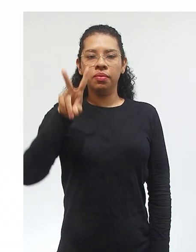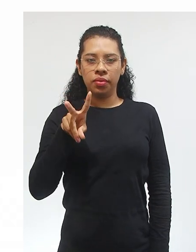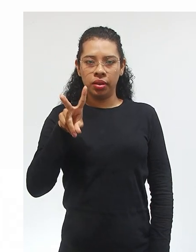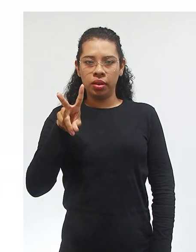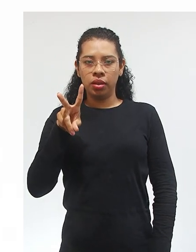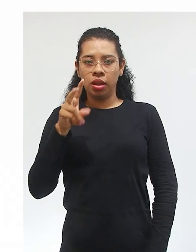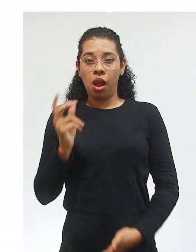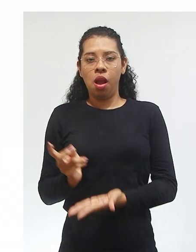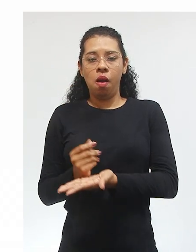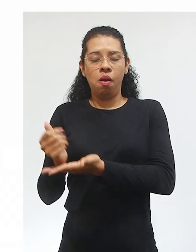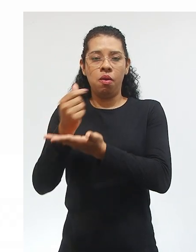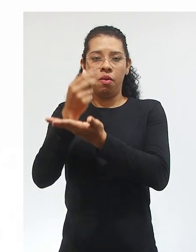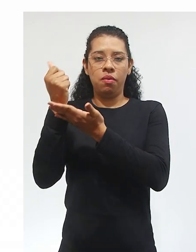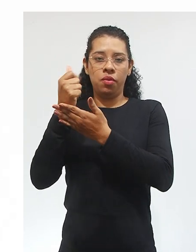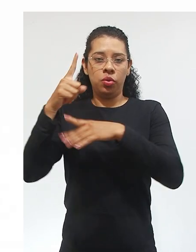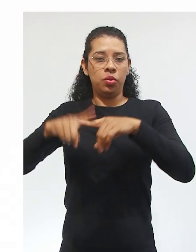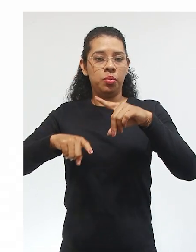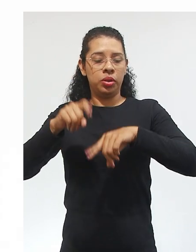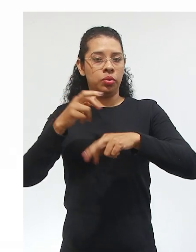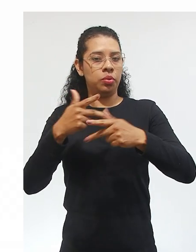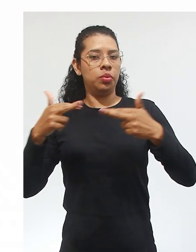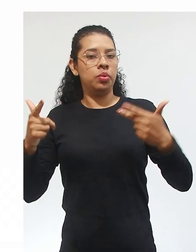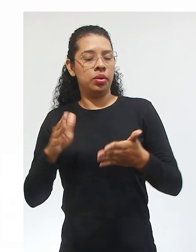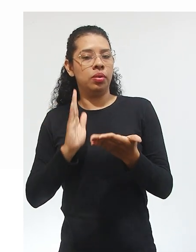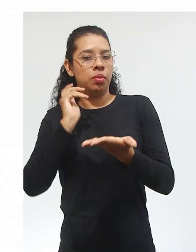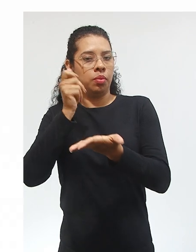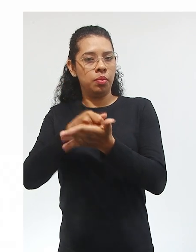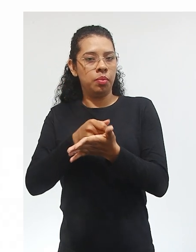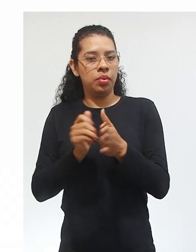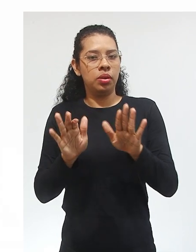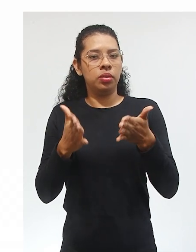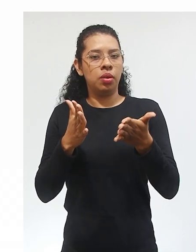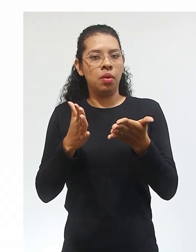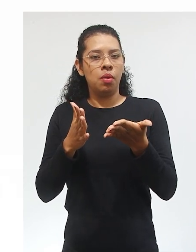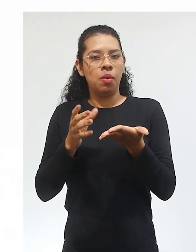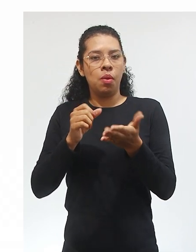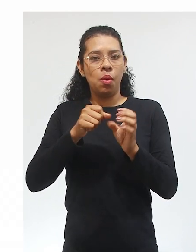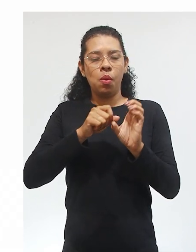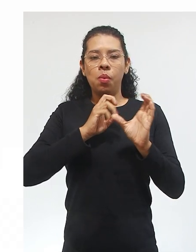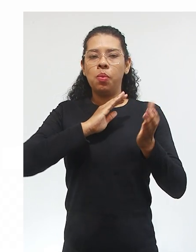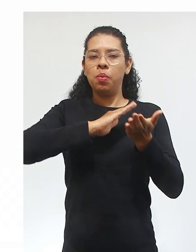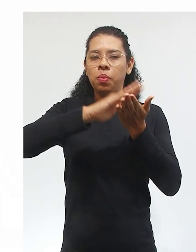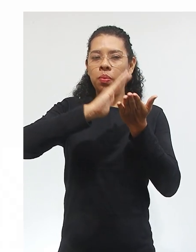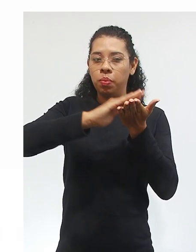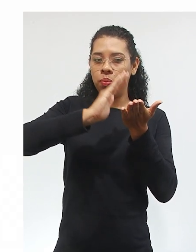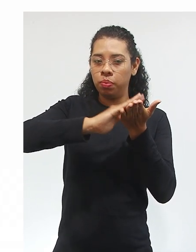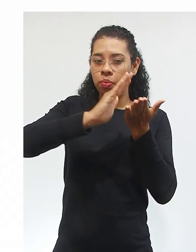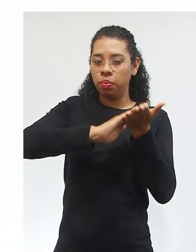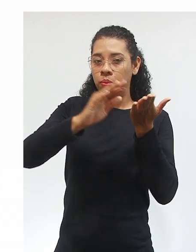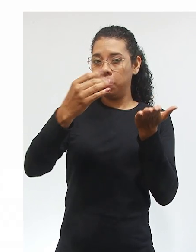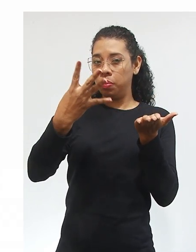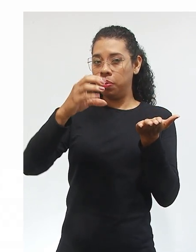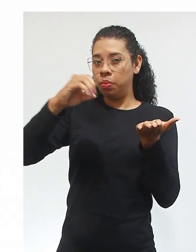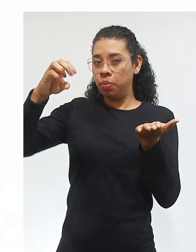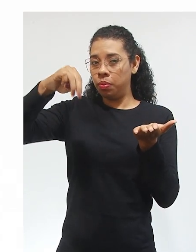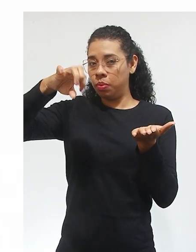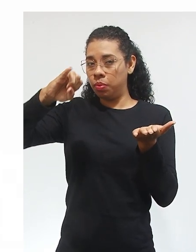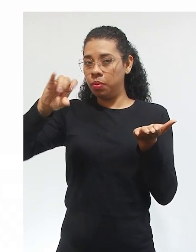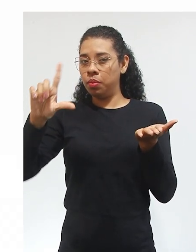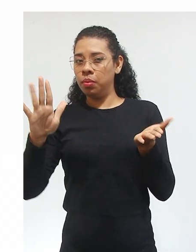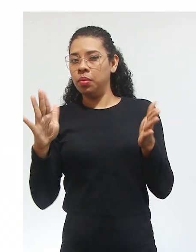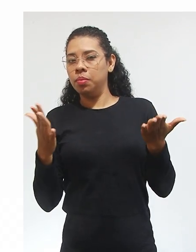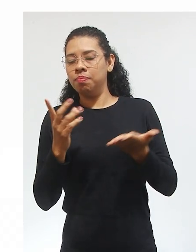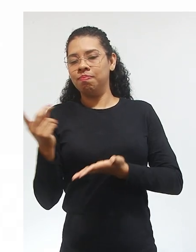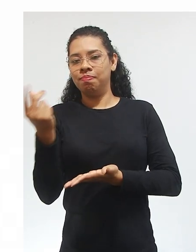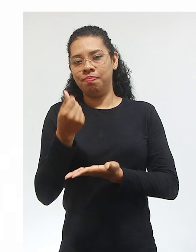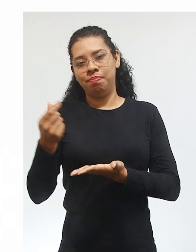Ele é uma conta lá de resultado, ele é despesa. Então, quer dizer o quê? Que essa mercadoria que eu comprei aqui de 40 mil, ela custou